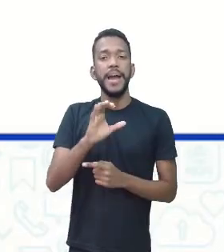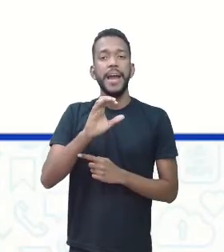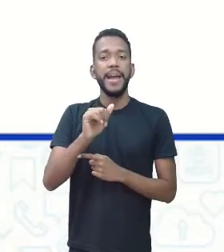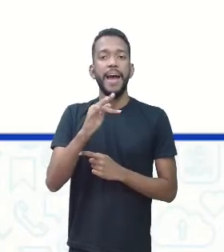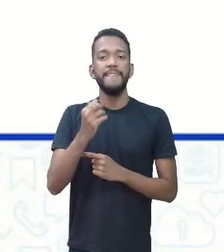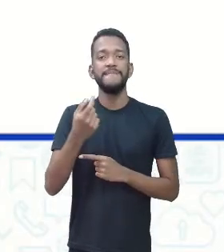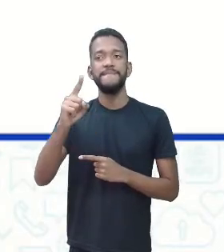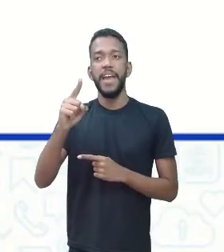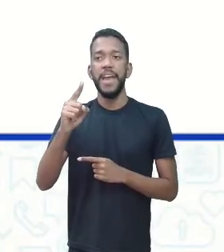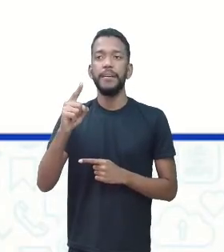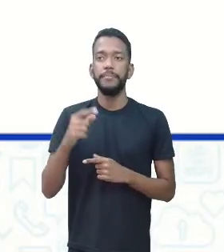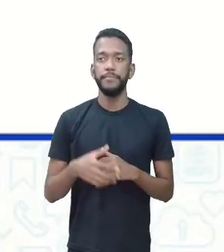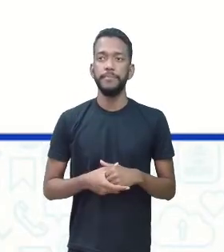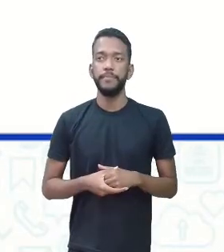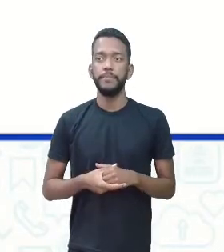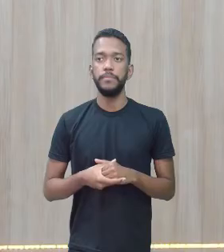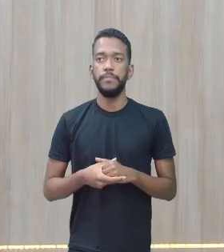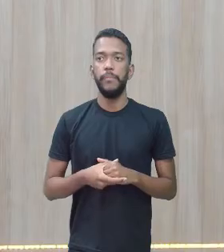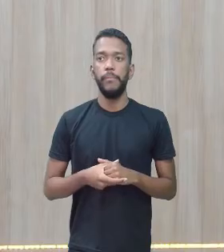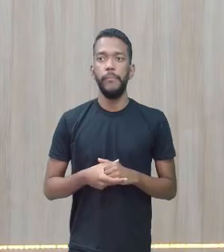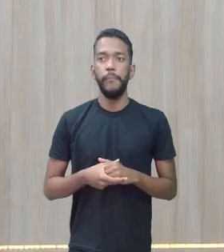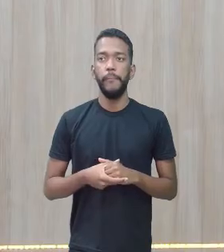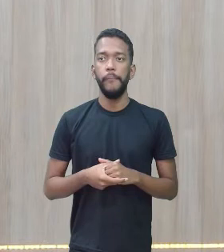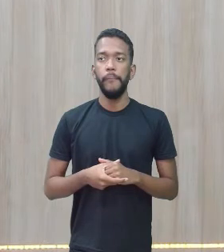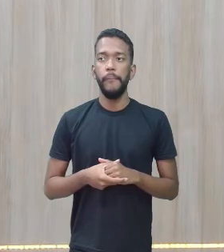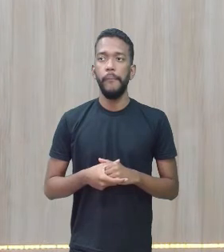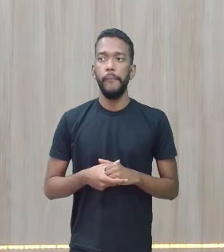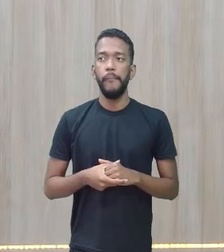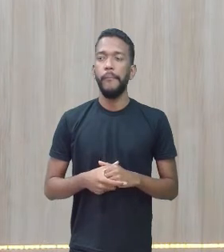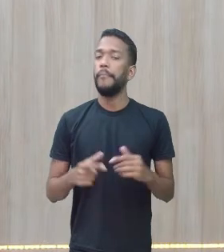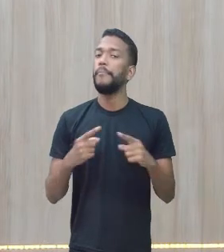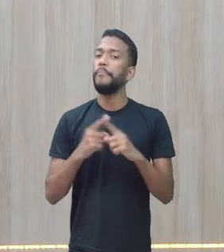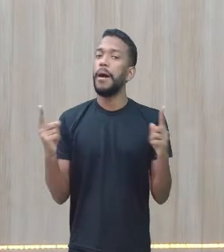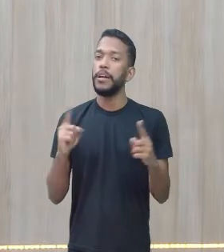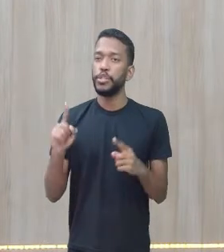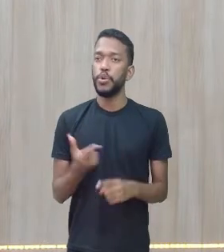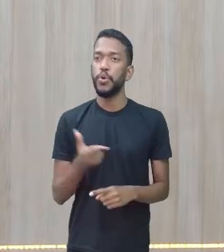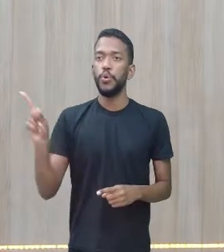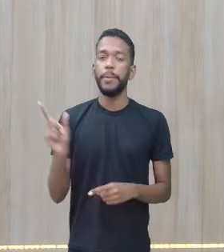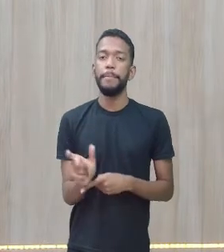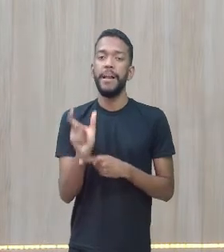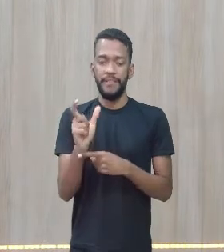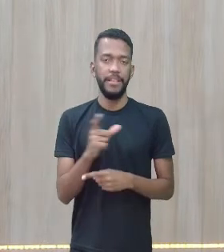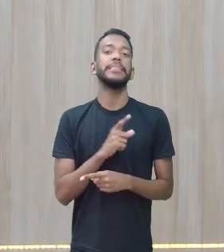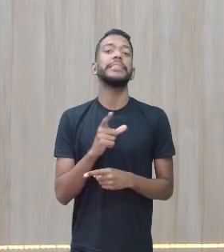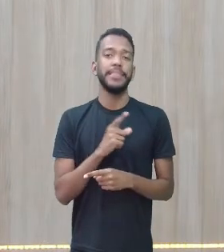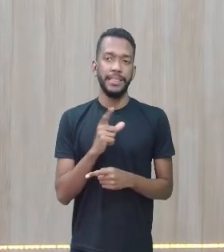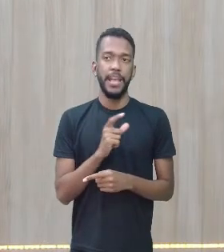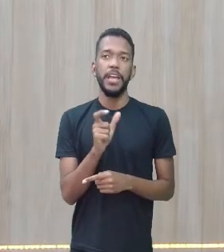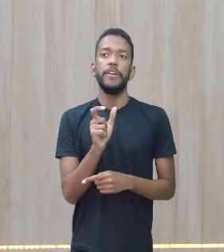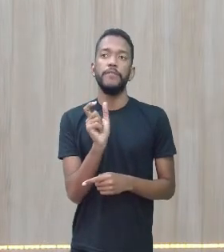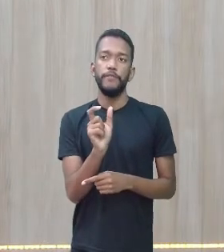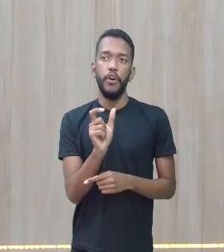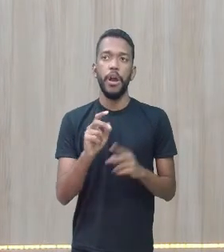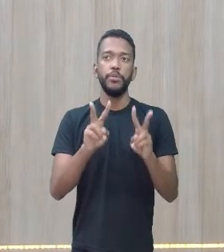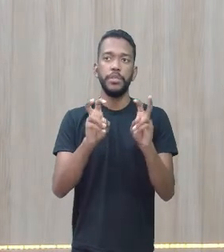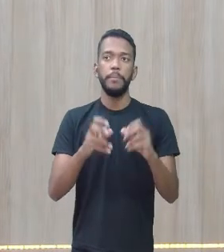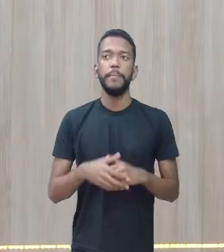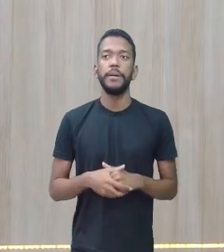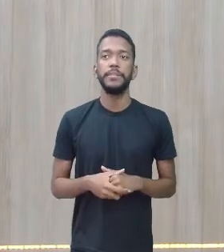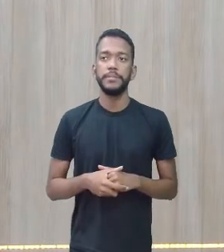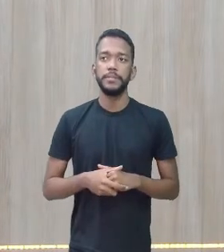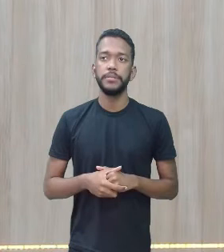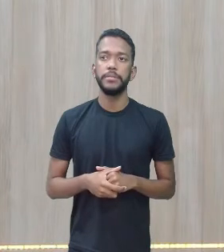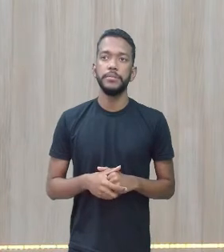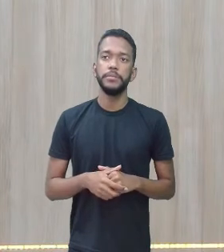uma vogal temática. Mas vocês vão ver que em outra palavra tem vogal temática. A